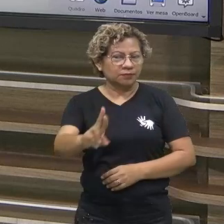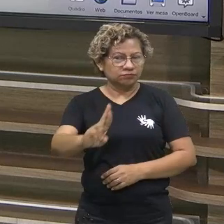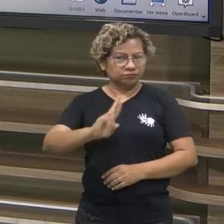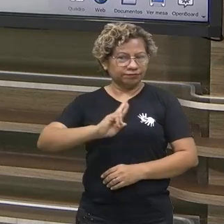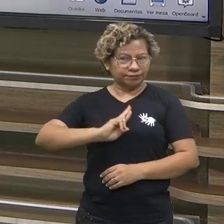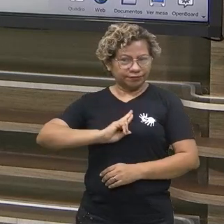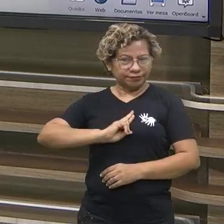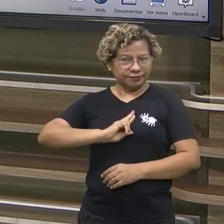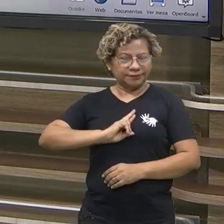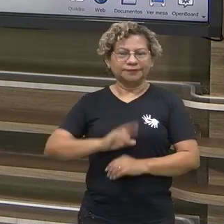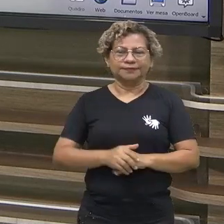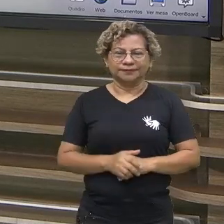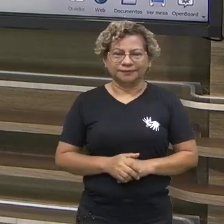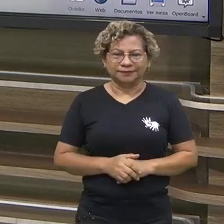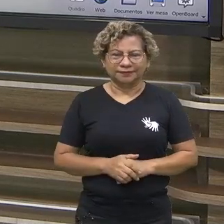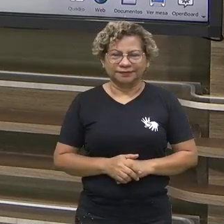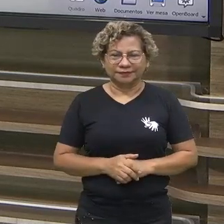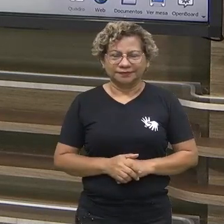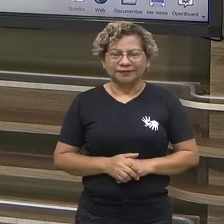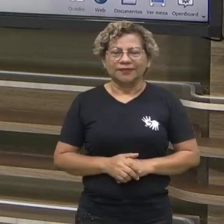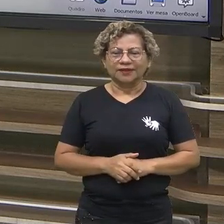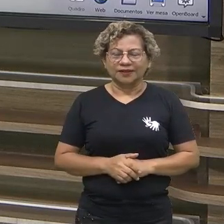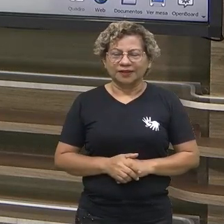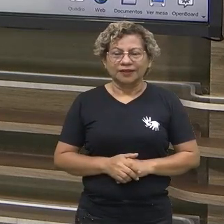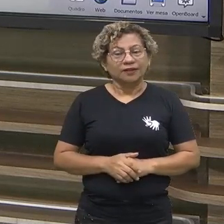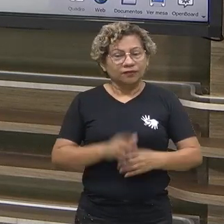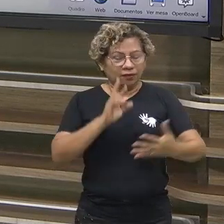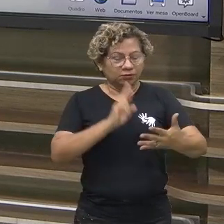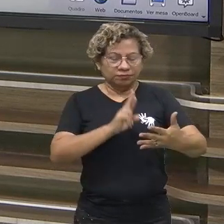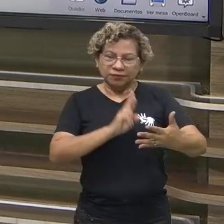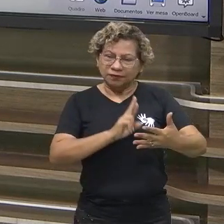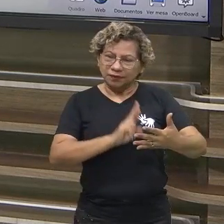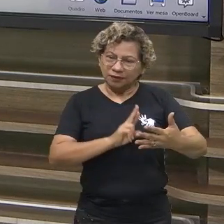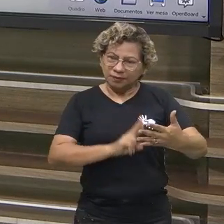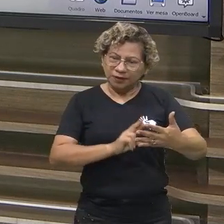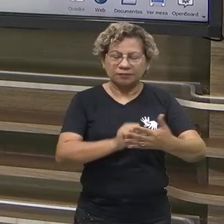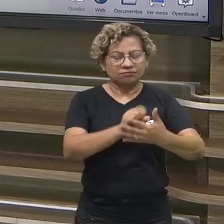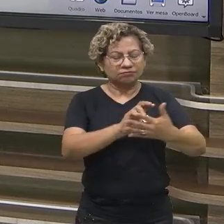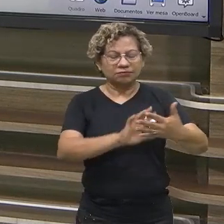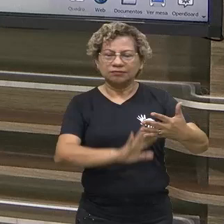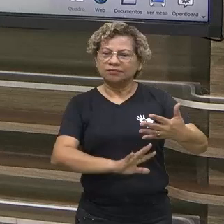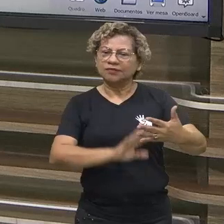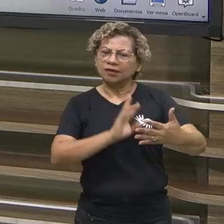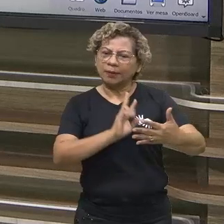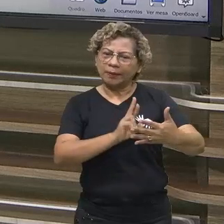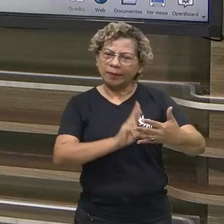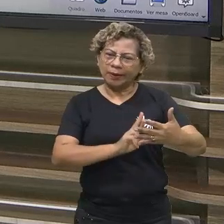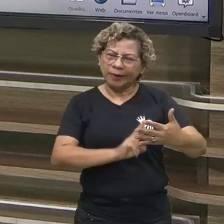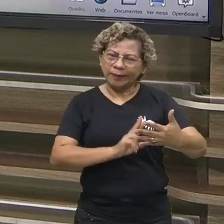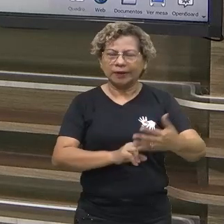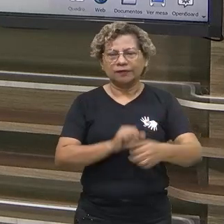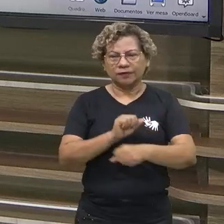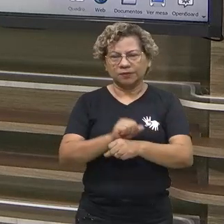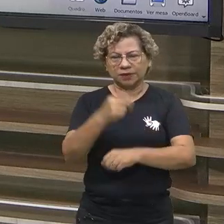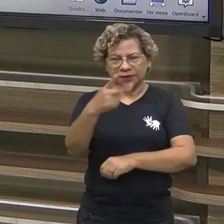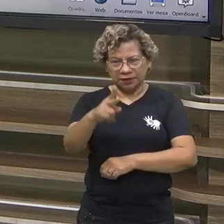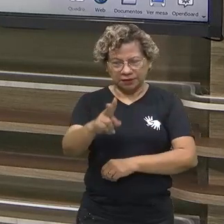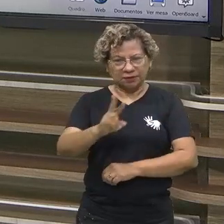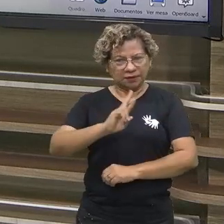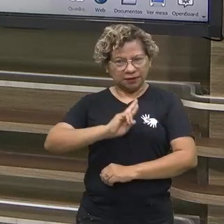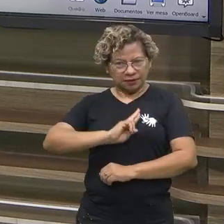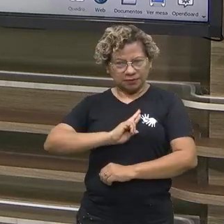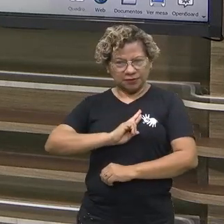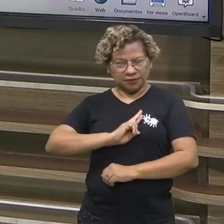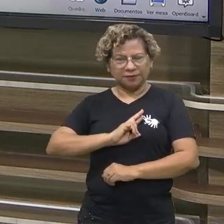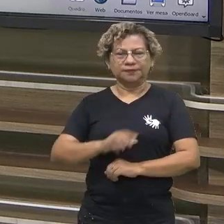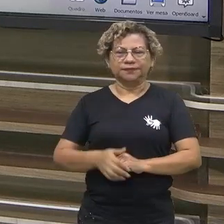vão... Vamos lá, sem preguiça, né, gente? Vamos fazer a nossa atividade, vou ficar esperando a resposta de vocês aqui